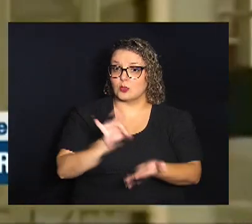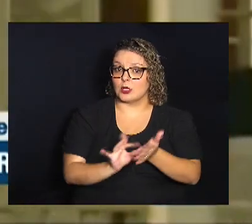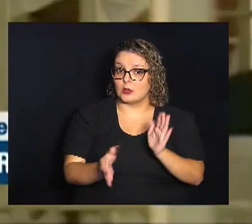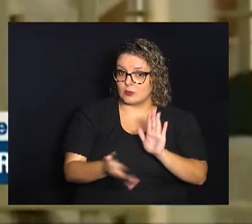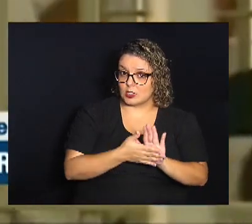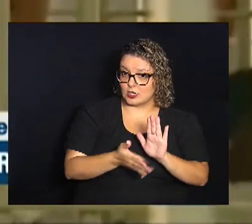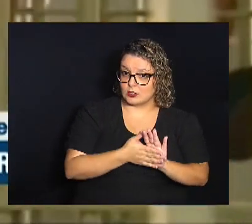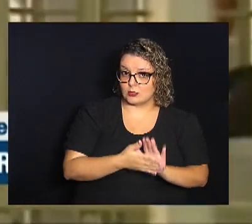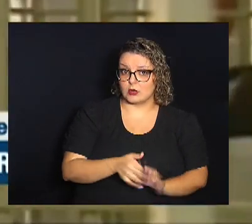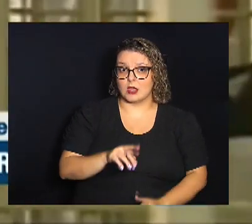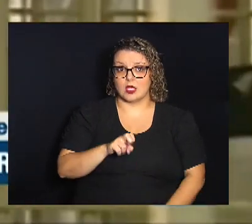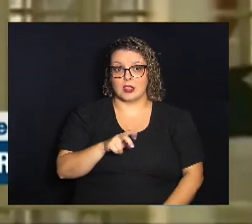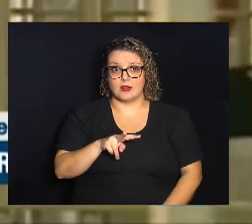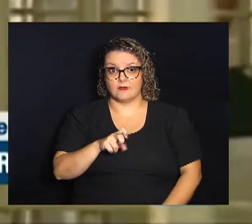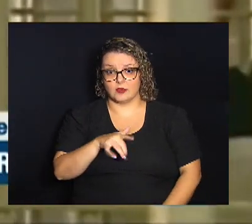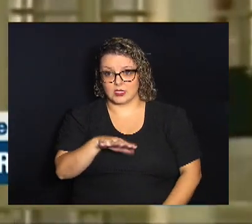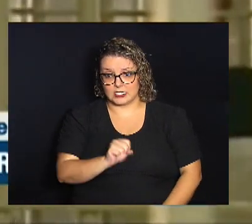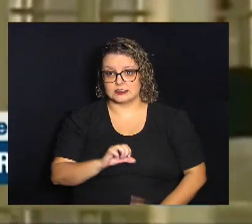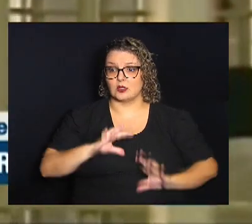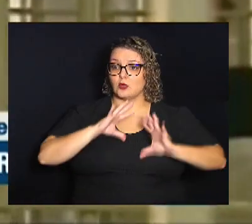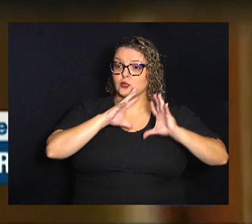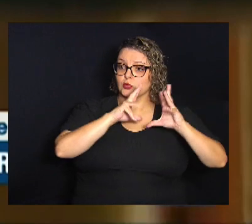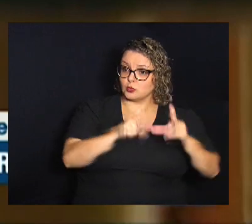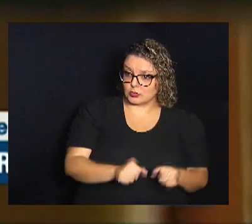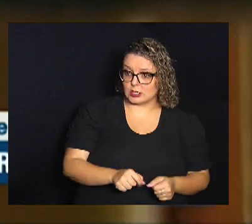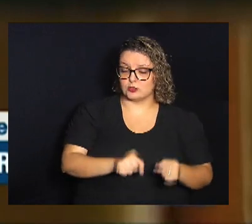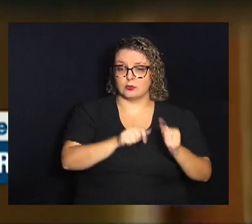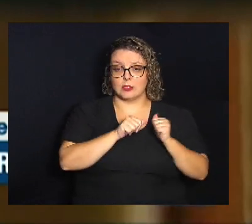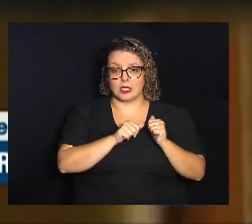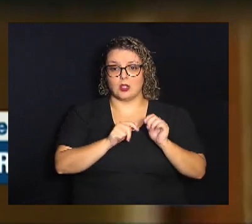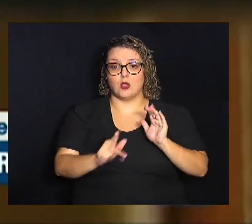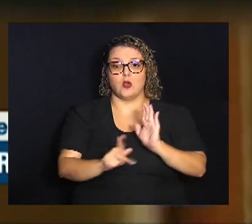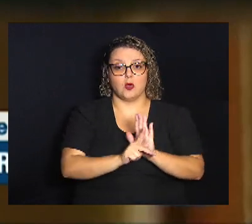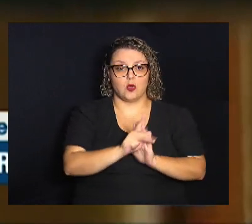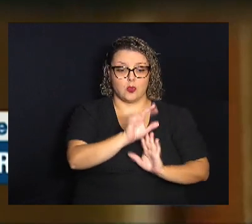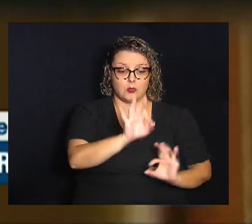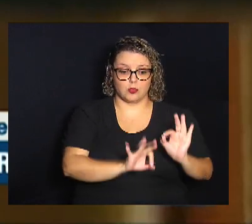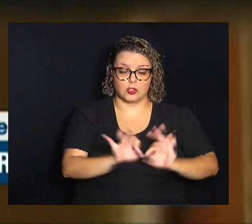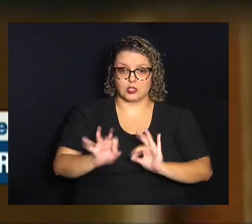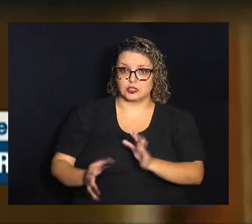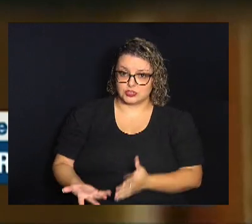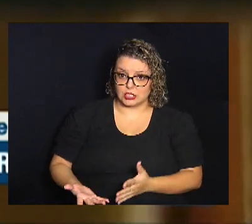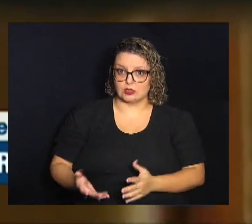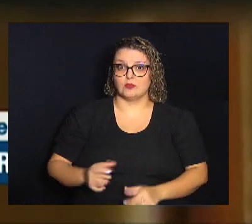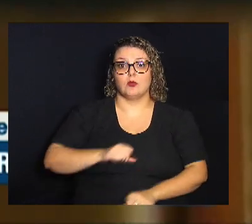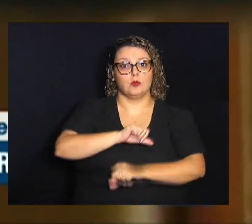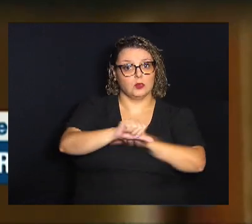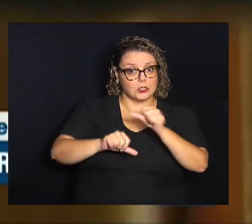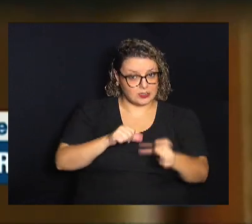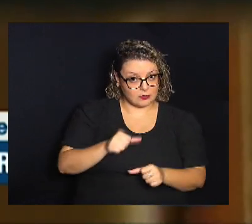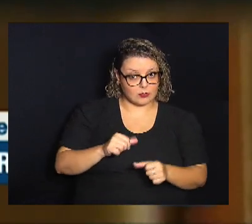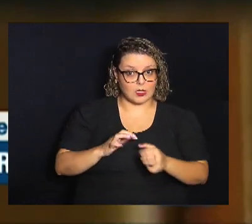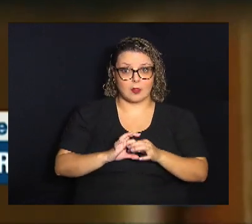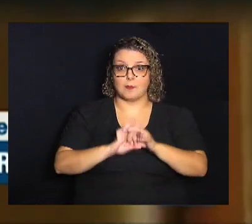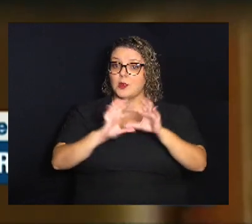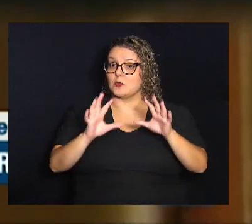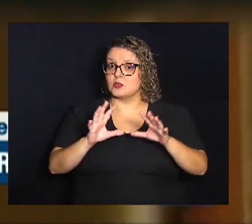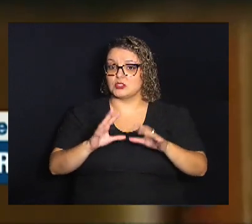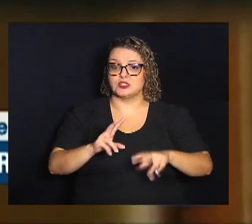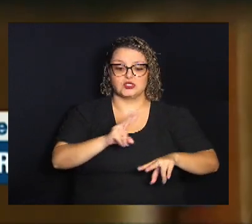com a revogação completa do benefício, o projeto foi modificado para permitir a saída de presos que